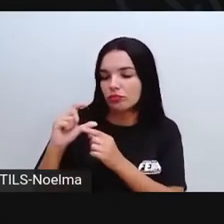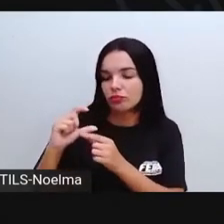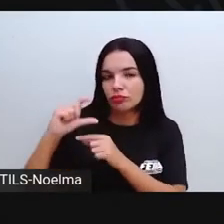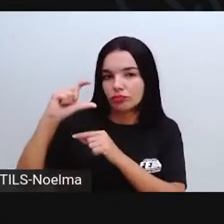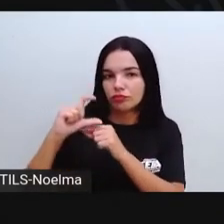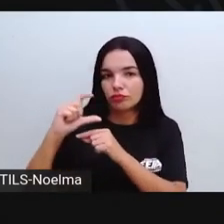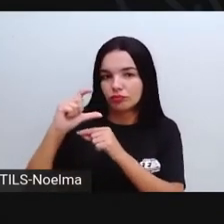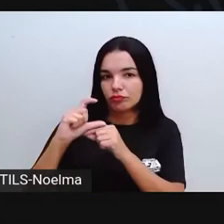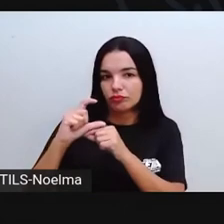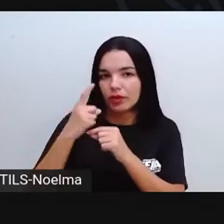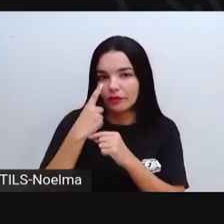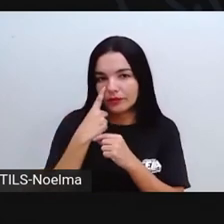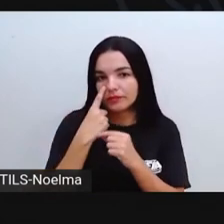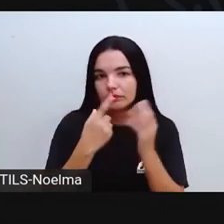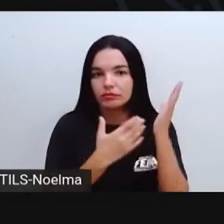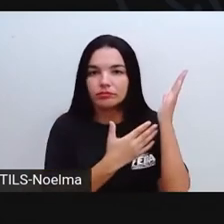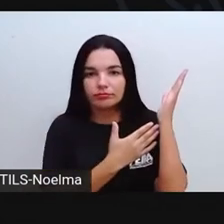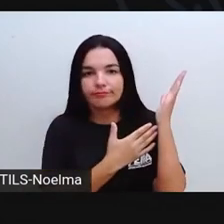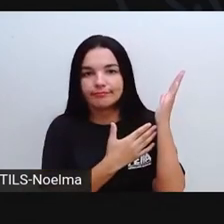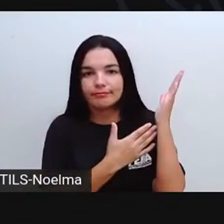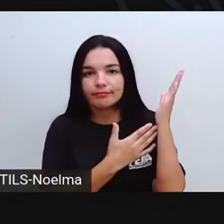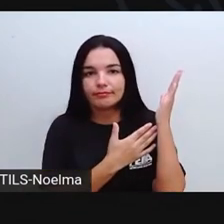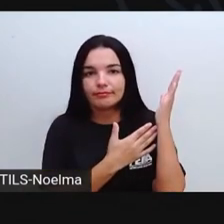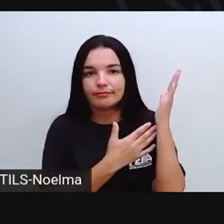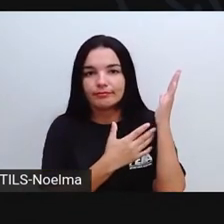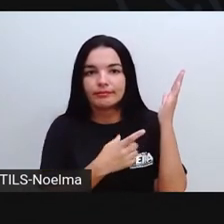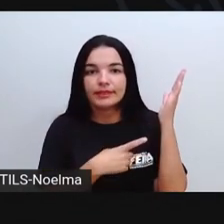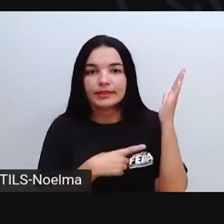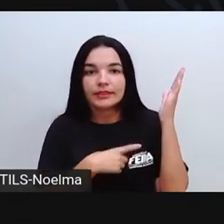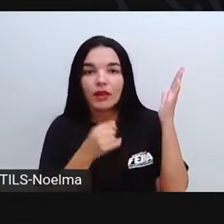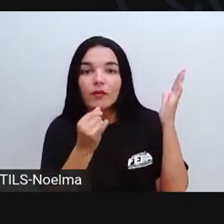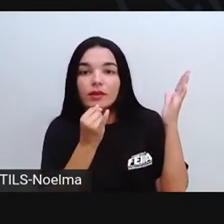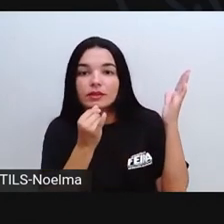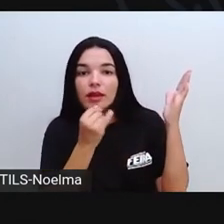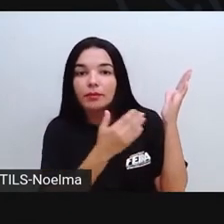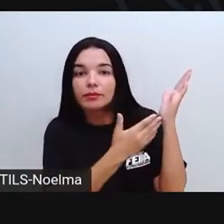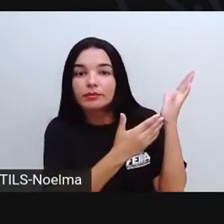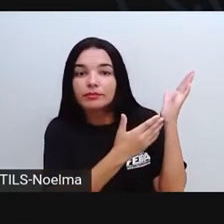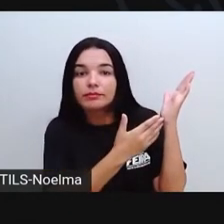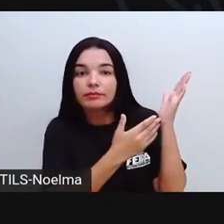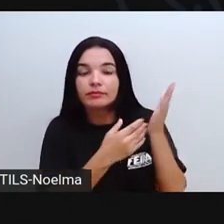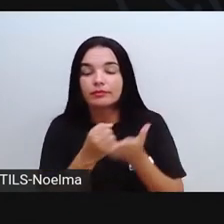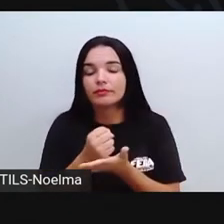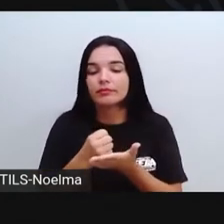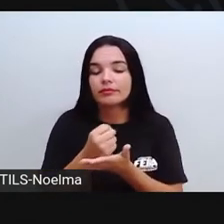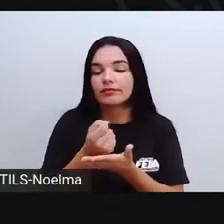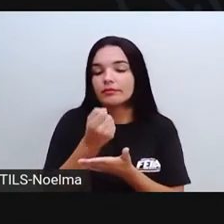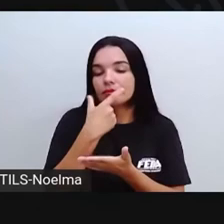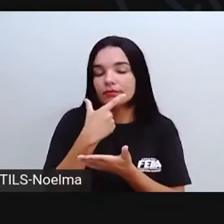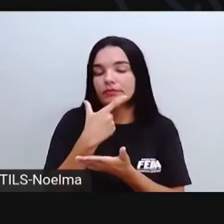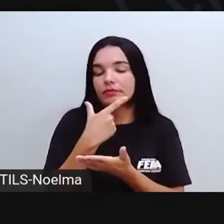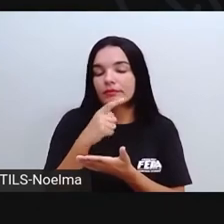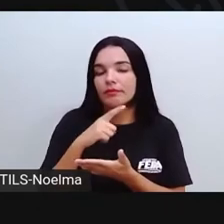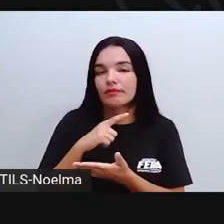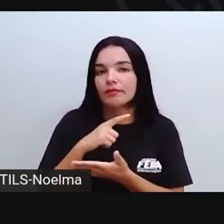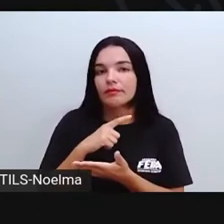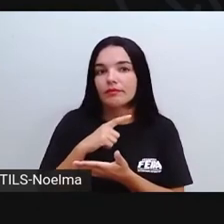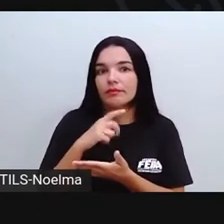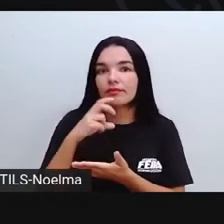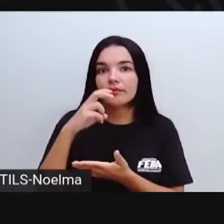não em litro, né? A maioria aí. Então, nós temos aqui, por exemplo, a dipirona, 500 ml.